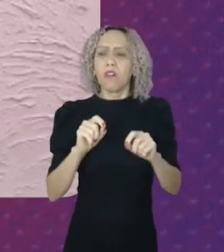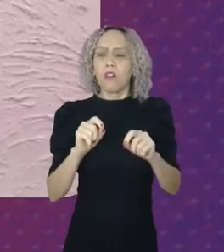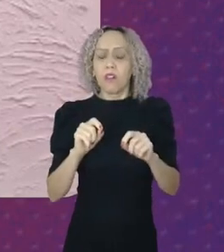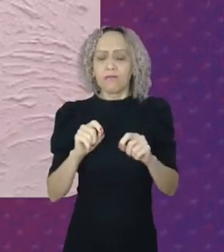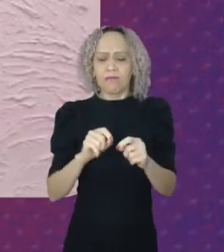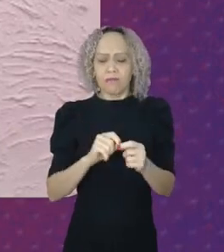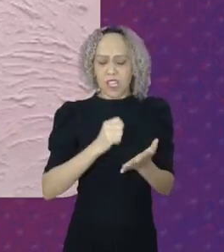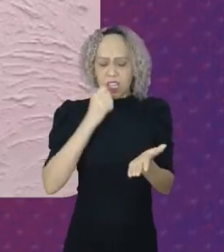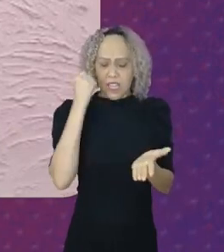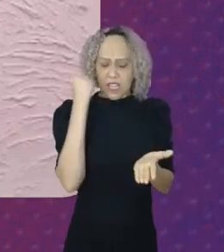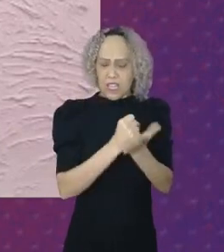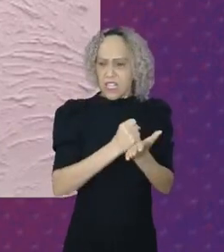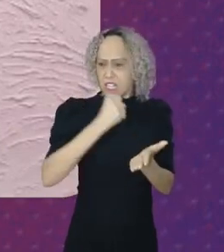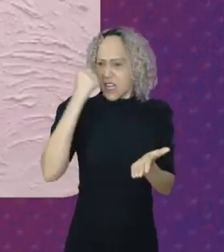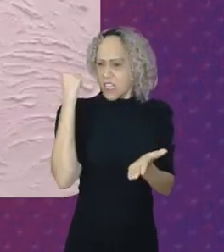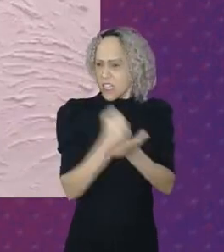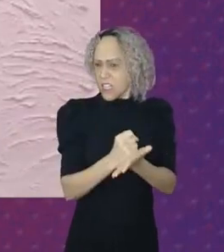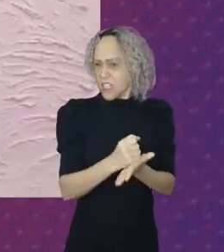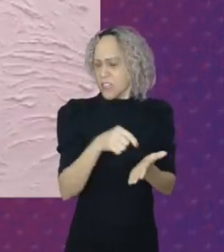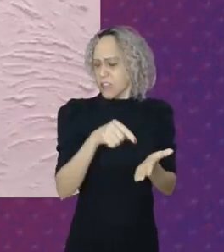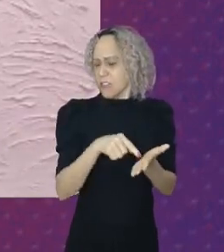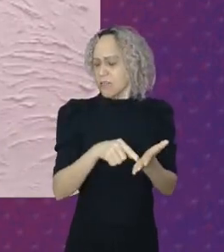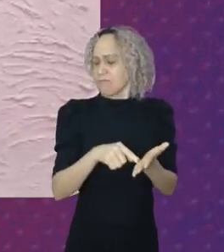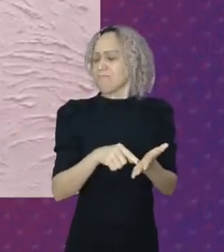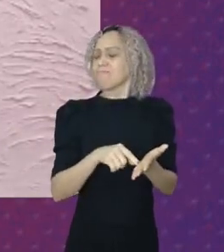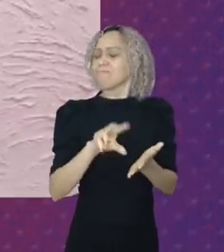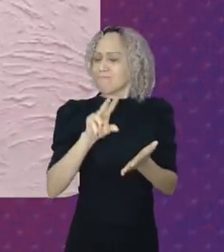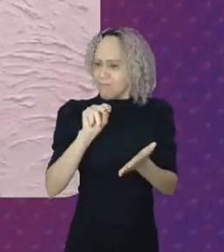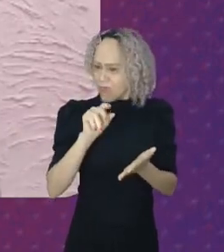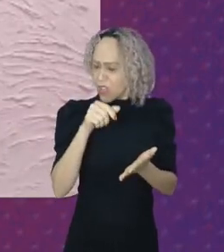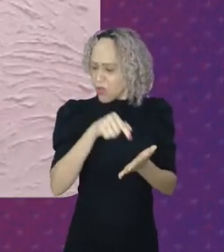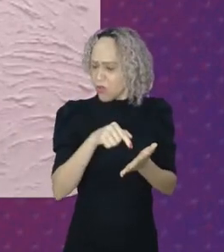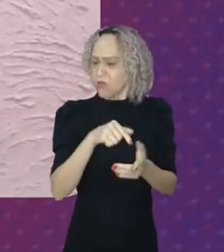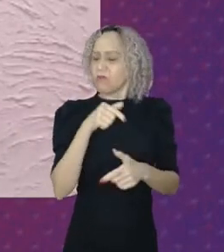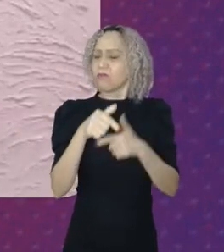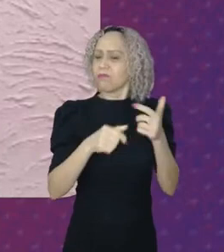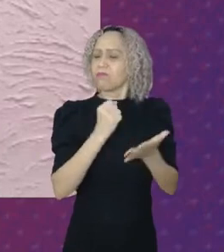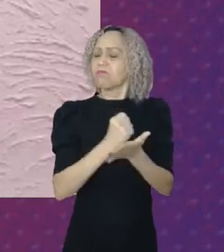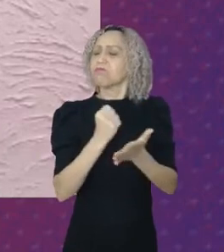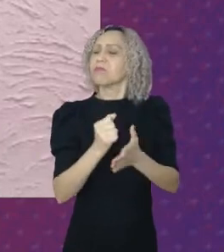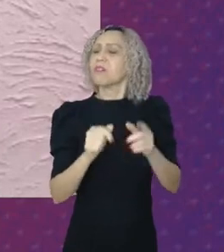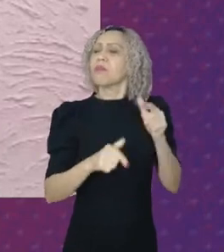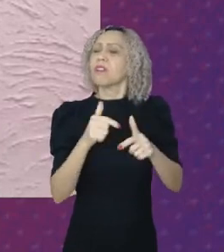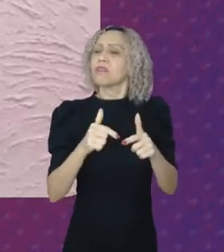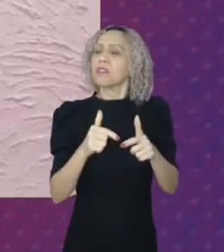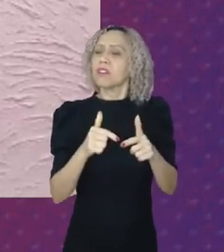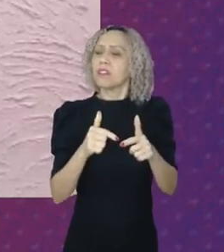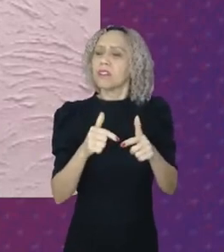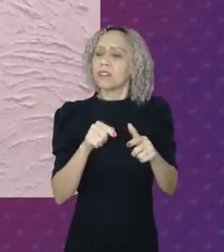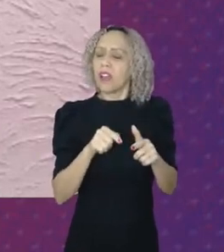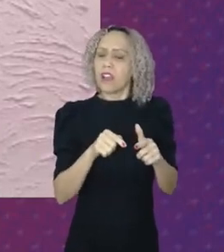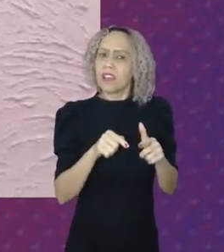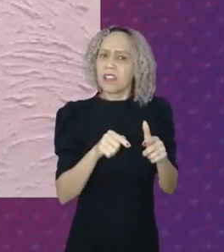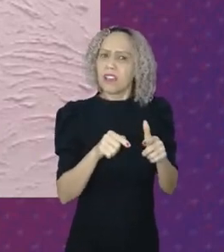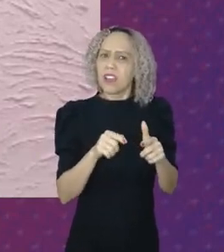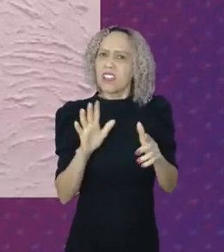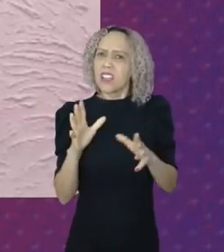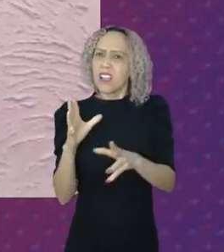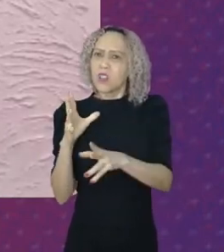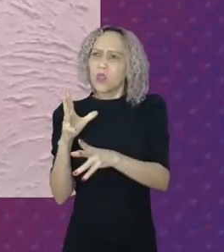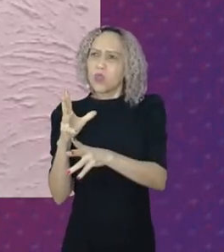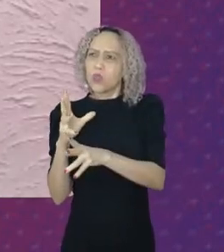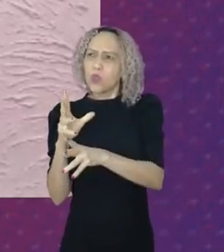de trabalho, né, da nossa lei, que está fazendo 50 anos de existência.